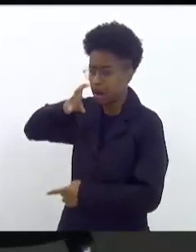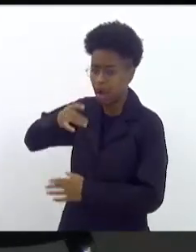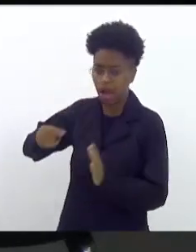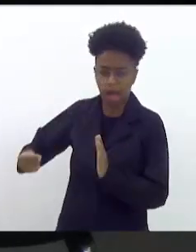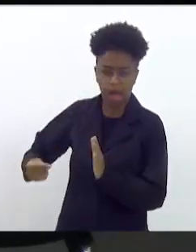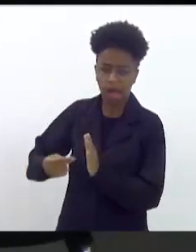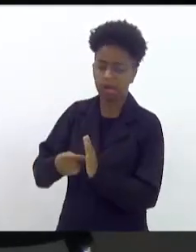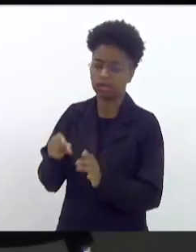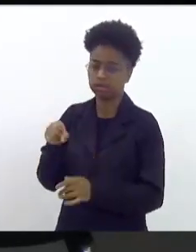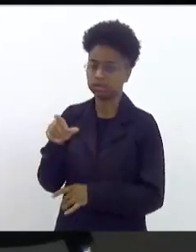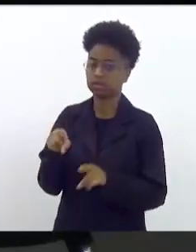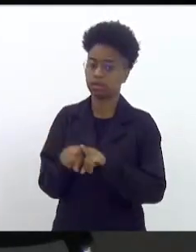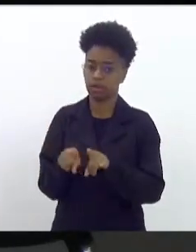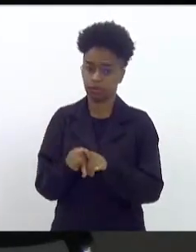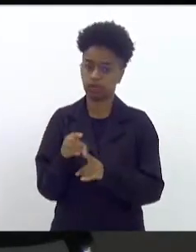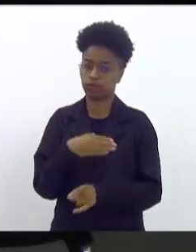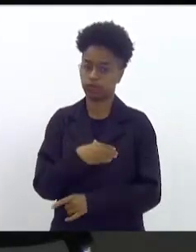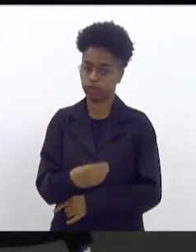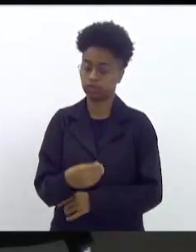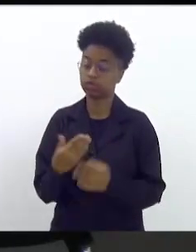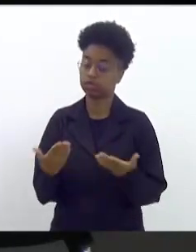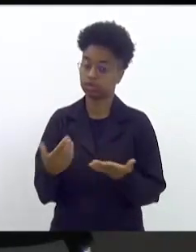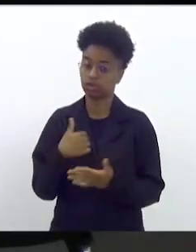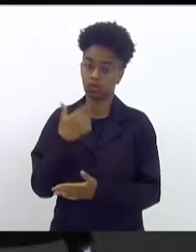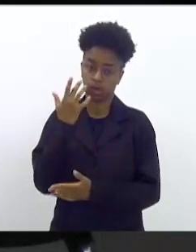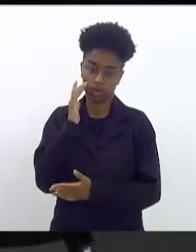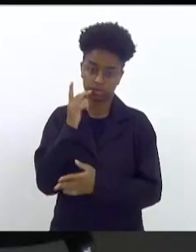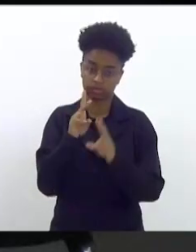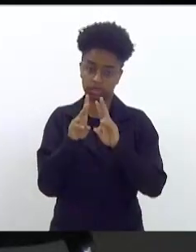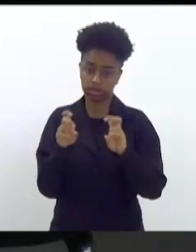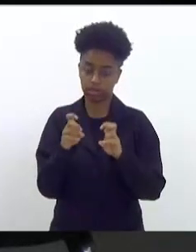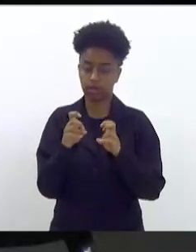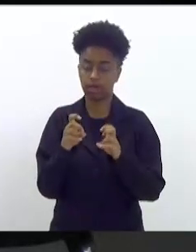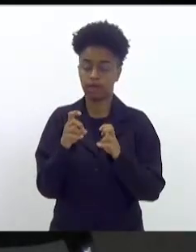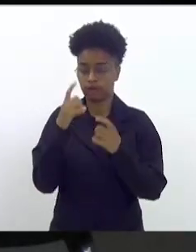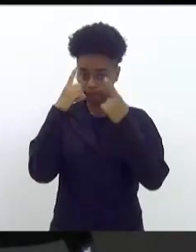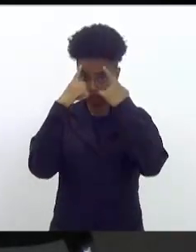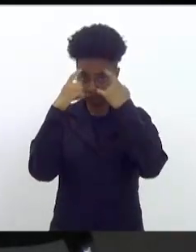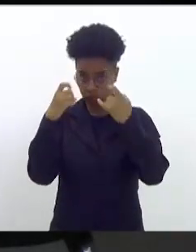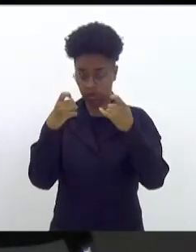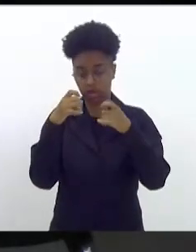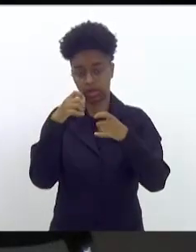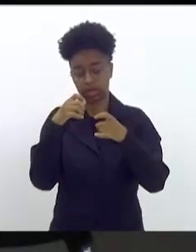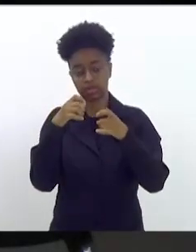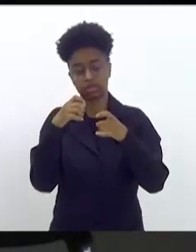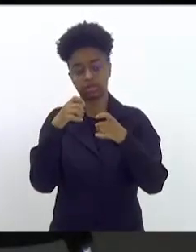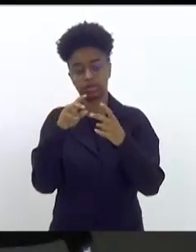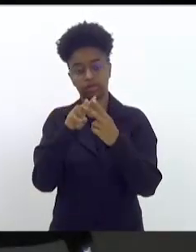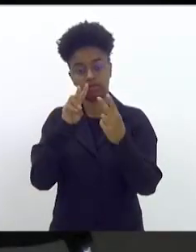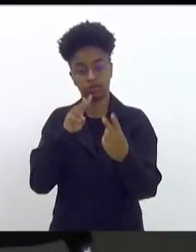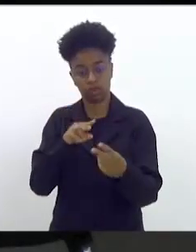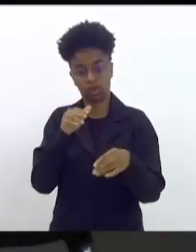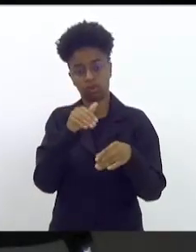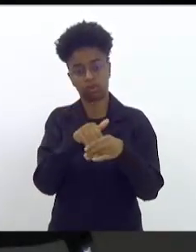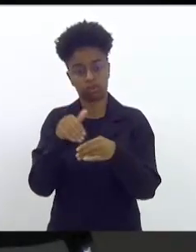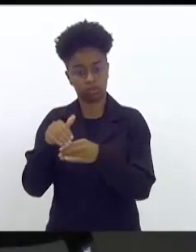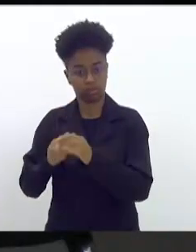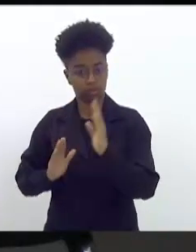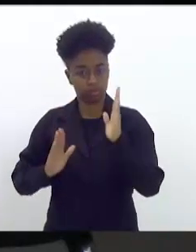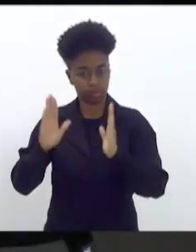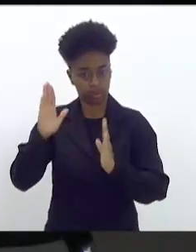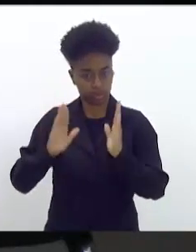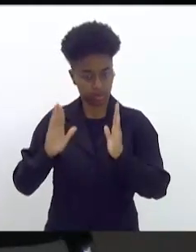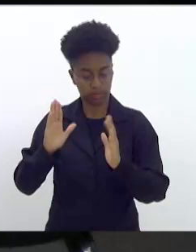a seus filhos. Então, eu acho que essa questão da violência virtual eleitoral de gênero é muito importante. E também, na nossa